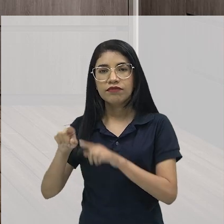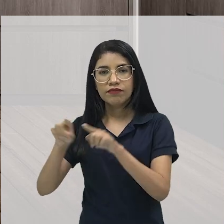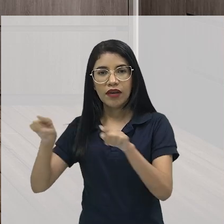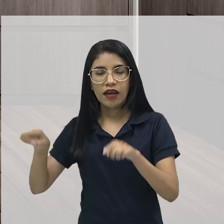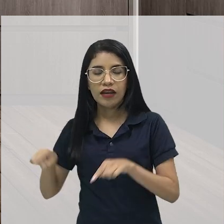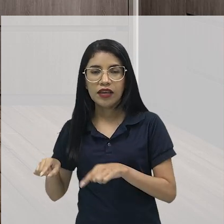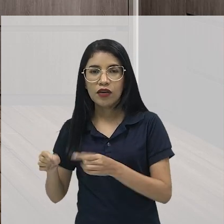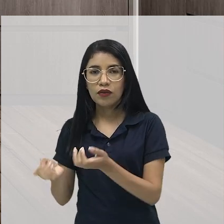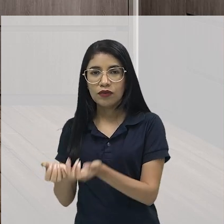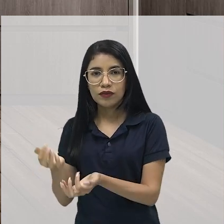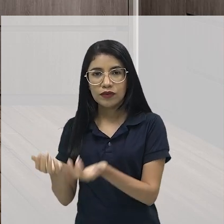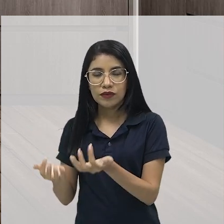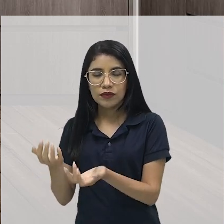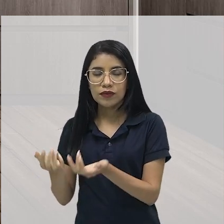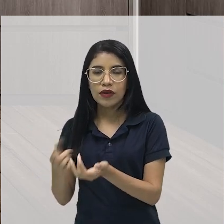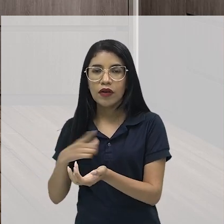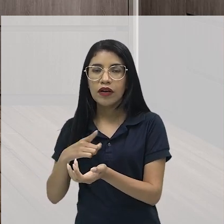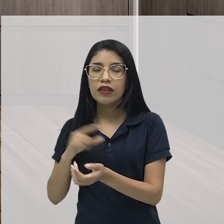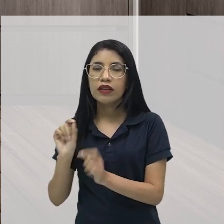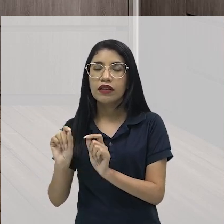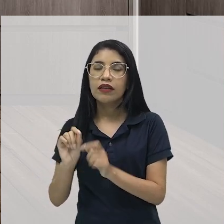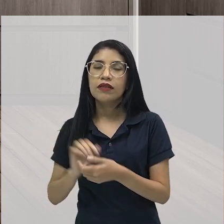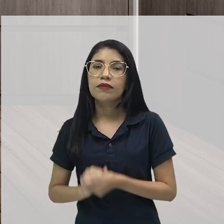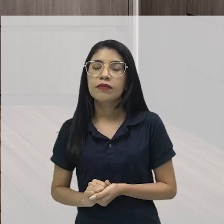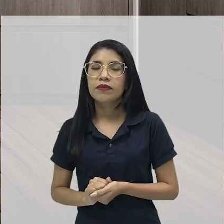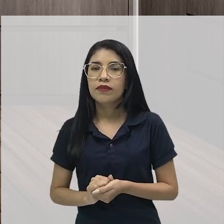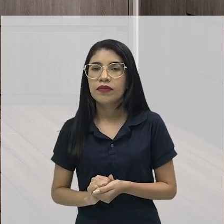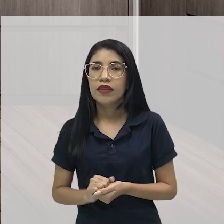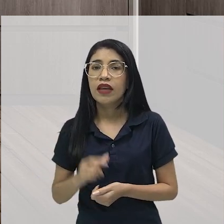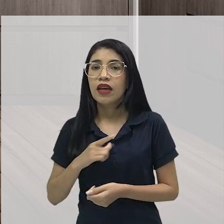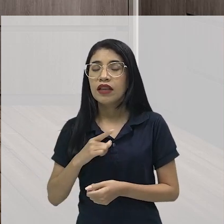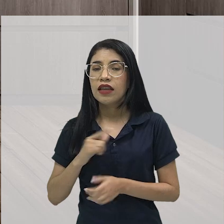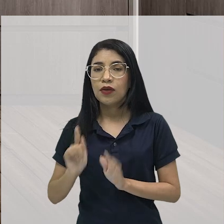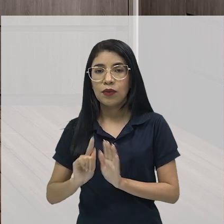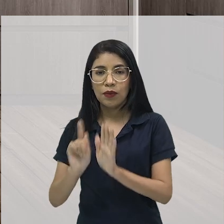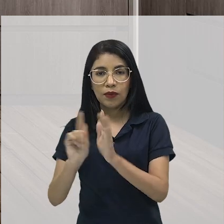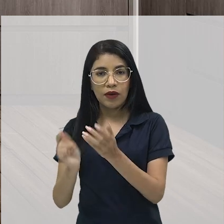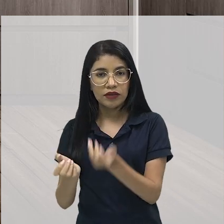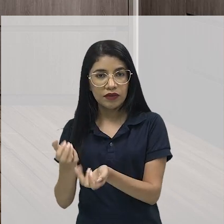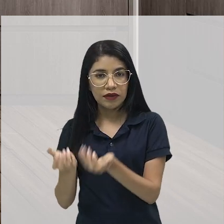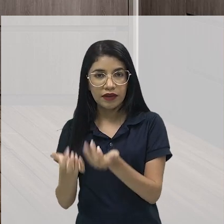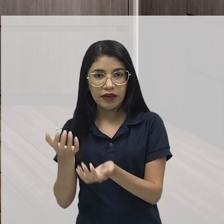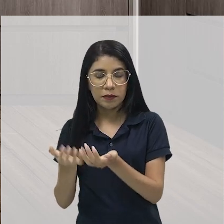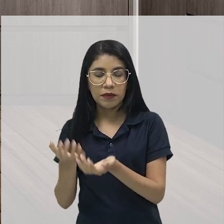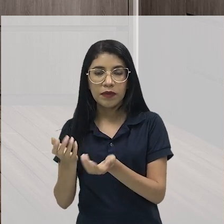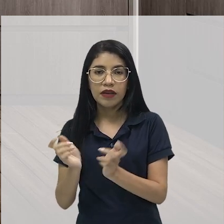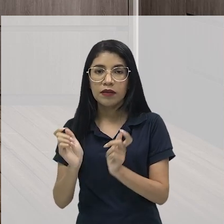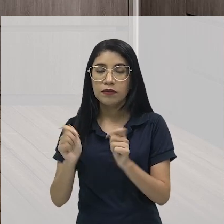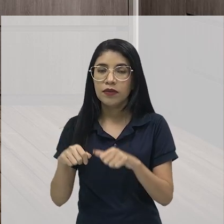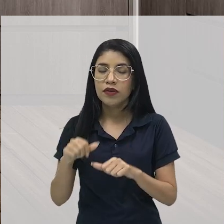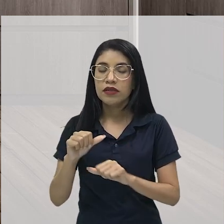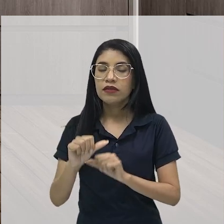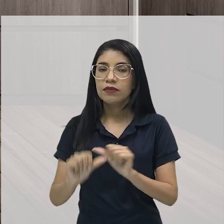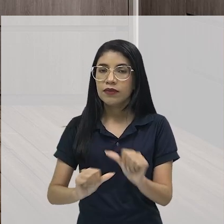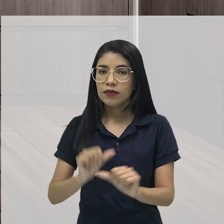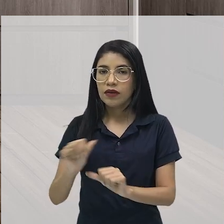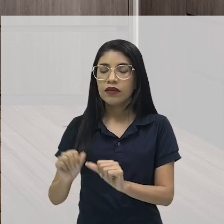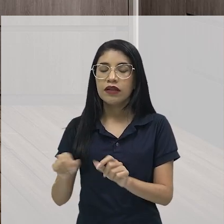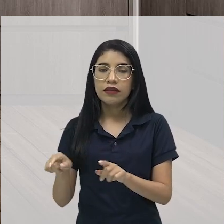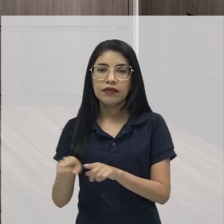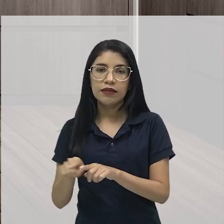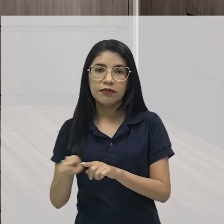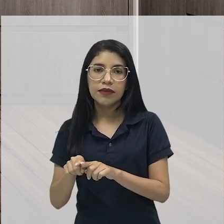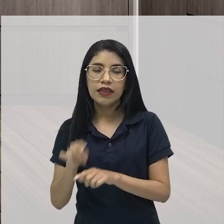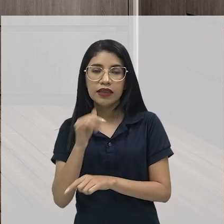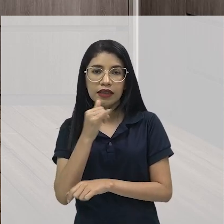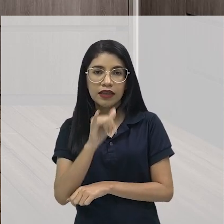fogão, No fogão, nós temos aí a queima do gás, que vai ter essa